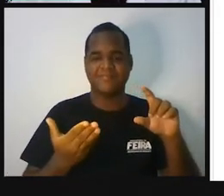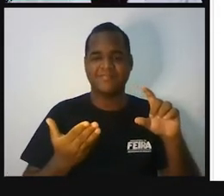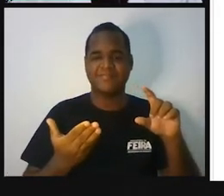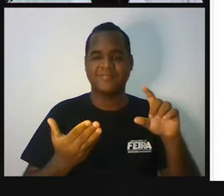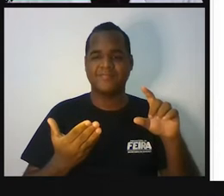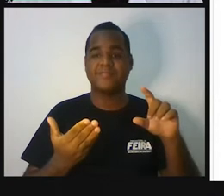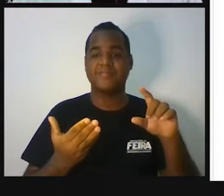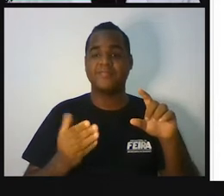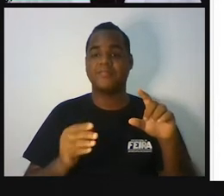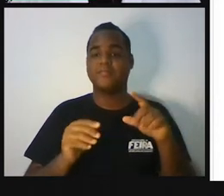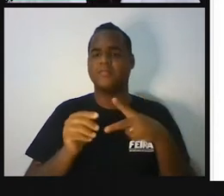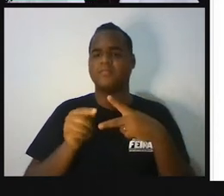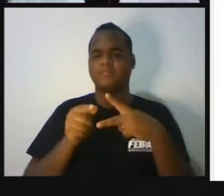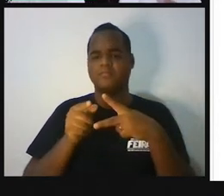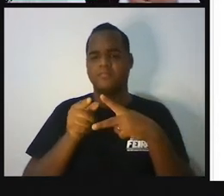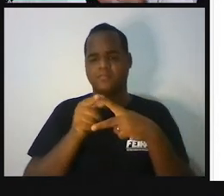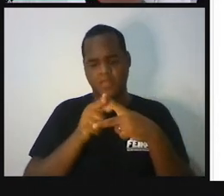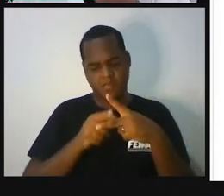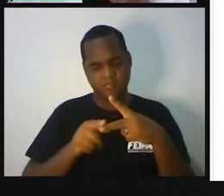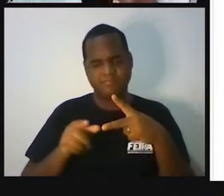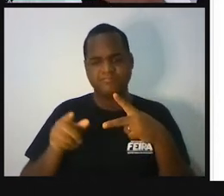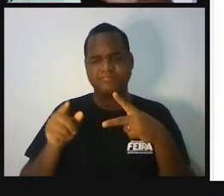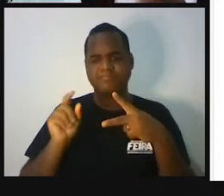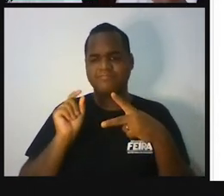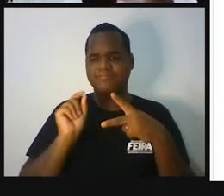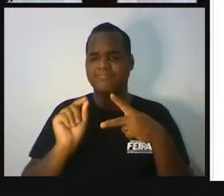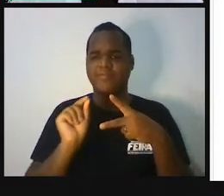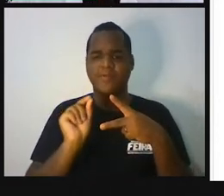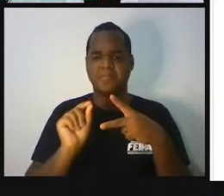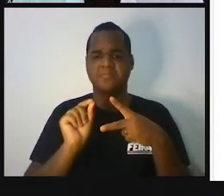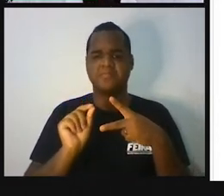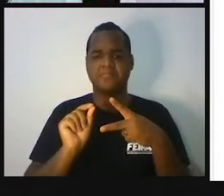o ângulos O que é isso Que é isso que